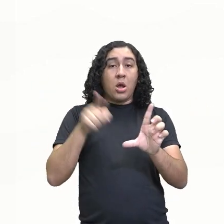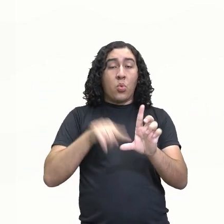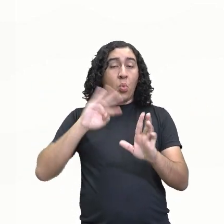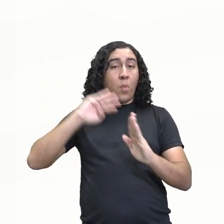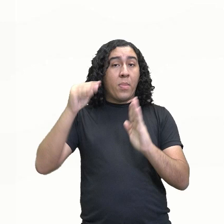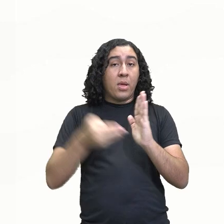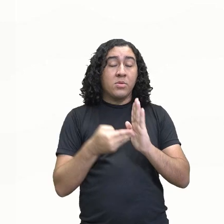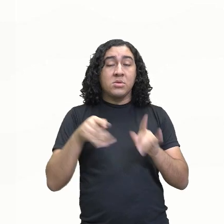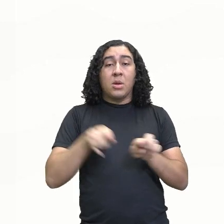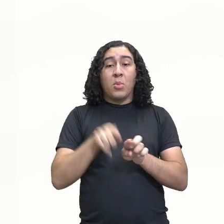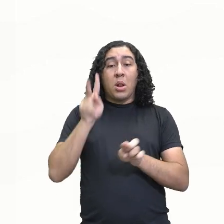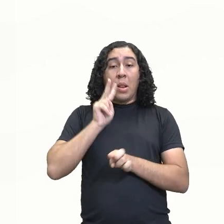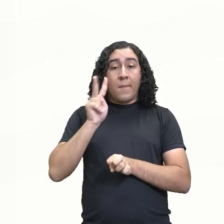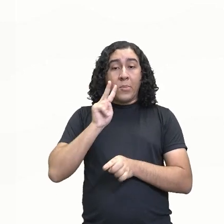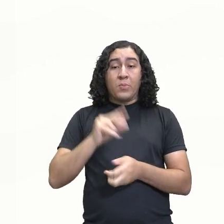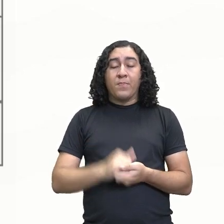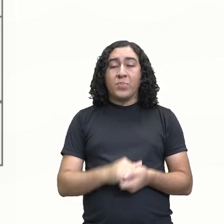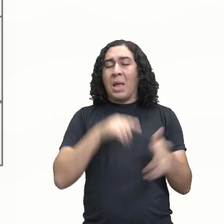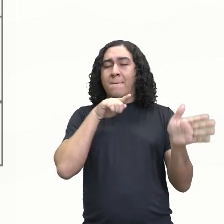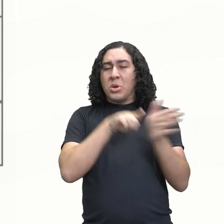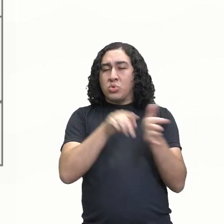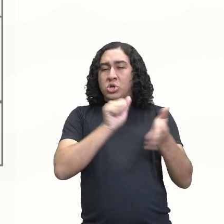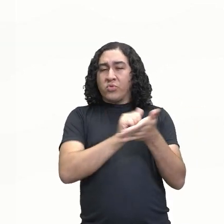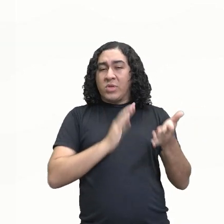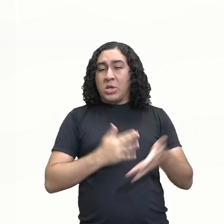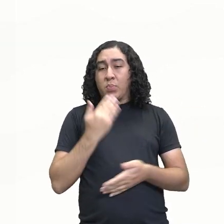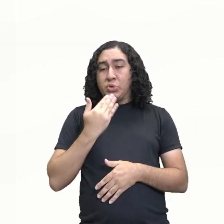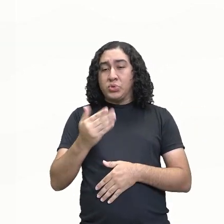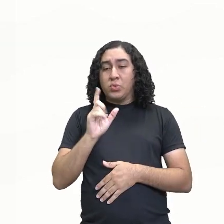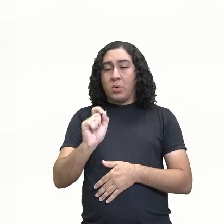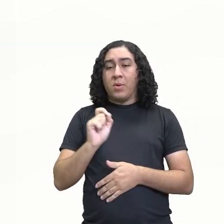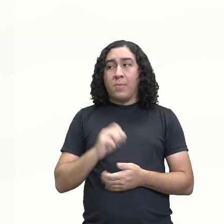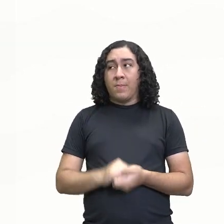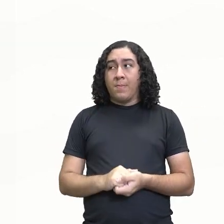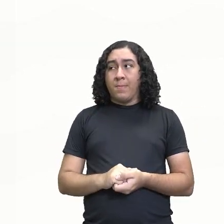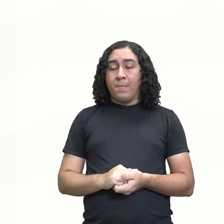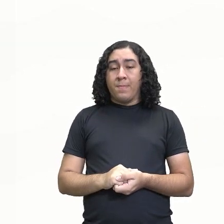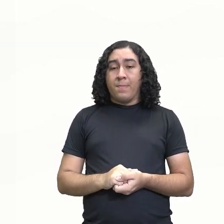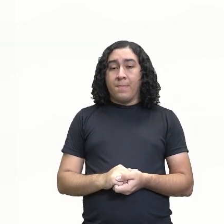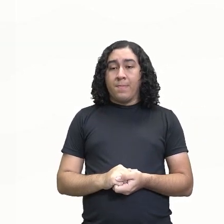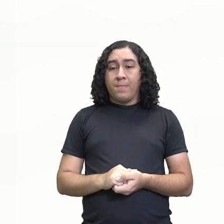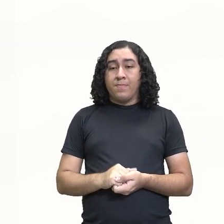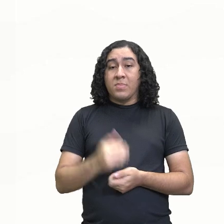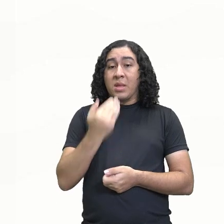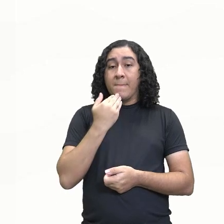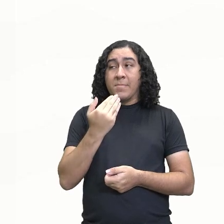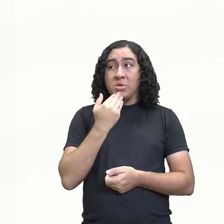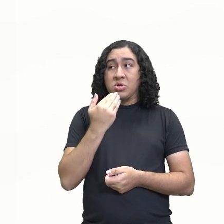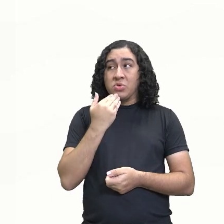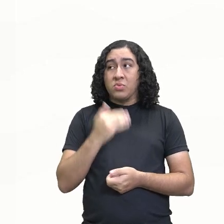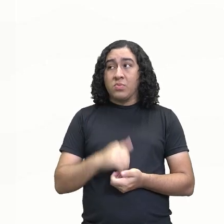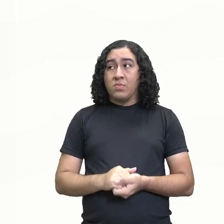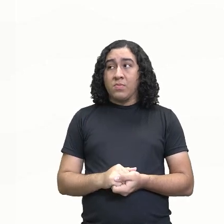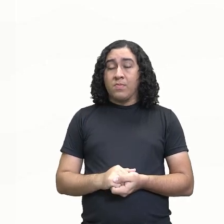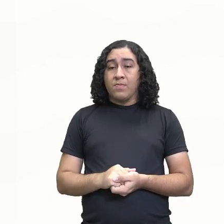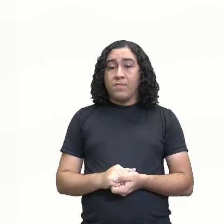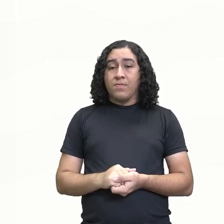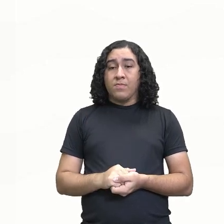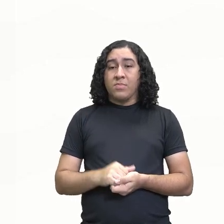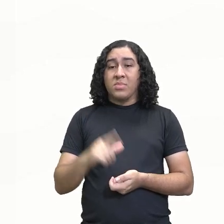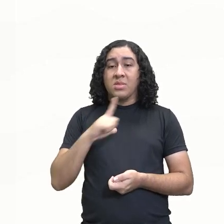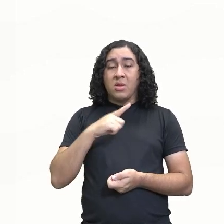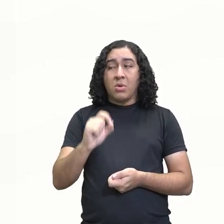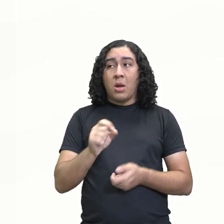ok? E lembrando que ele pediu, aqui voltando ao enunciado da questão, ele pediu que fosse o quê? Um